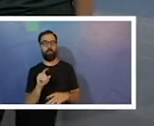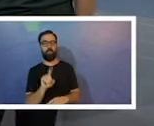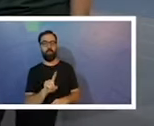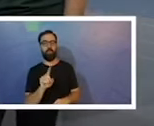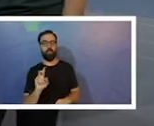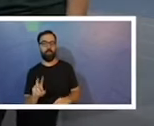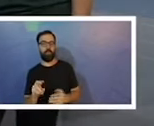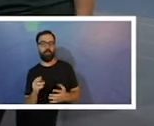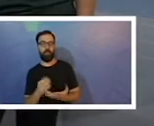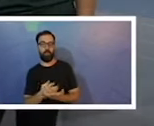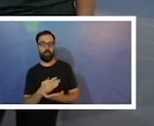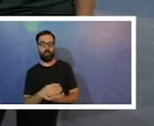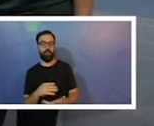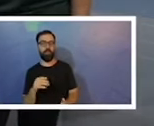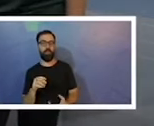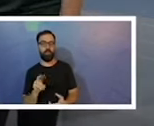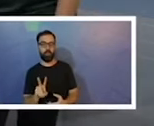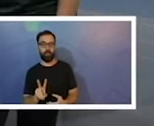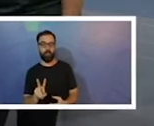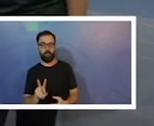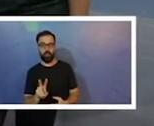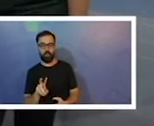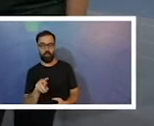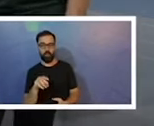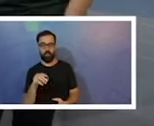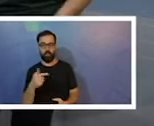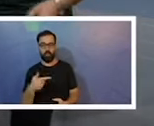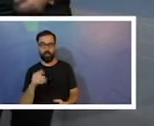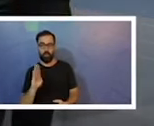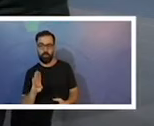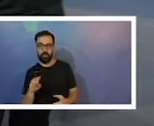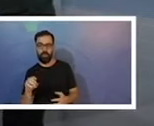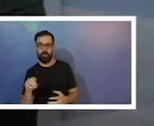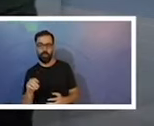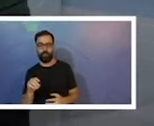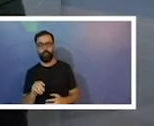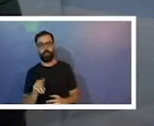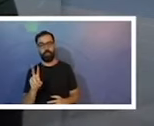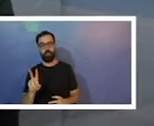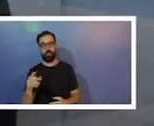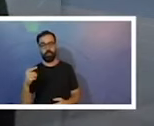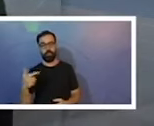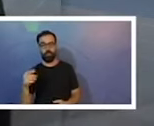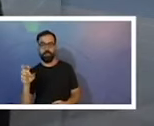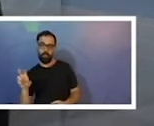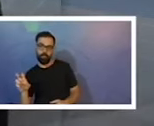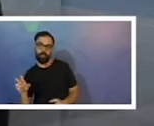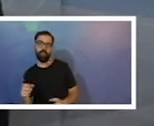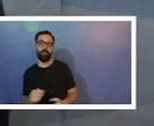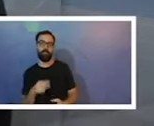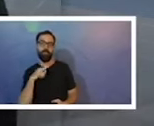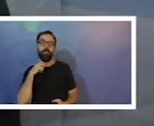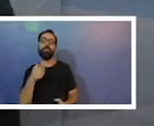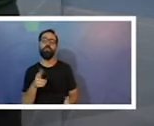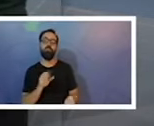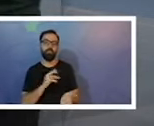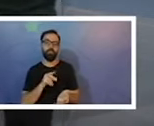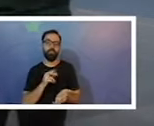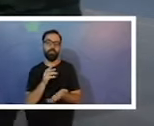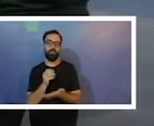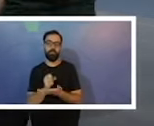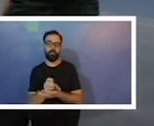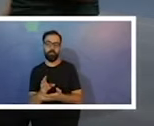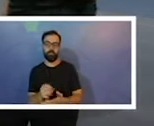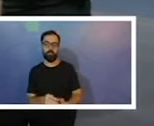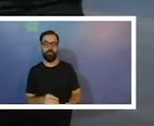página 274 e 275. Dúvida, correção, vocês mandam para o professor.